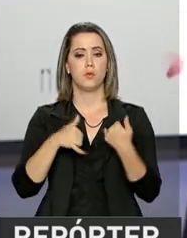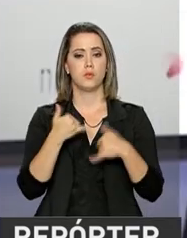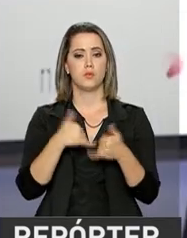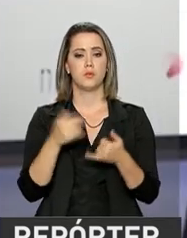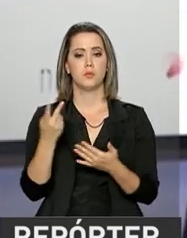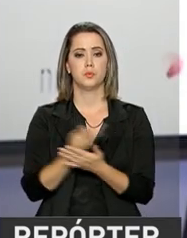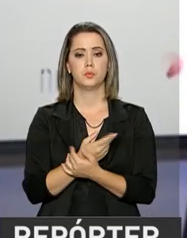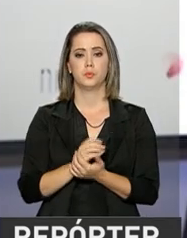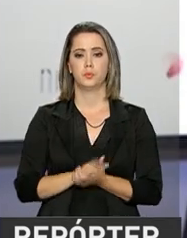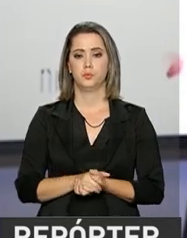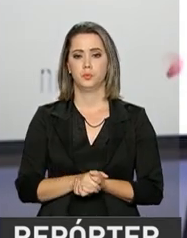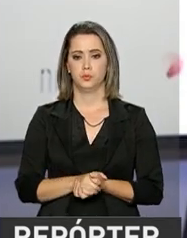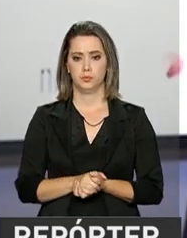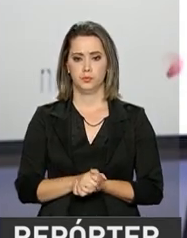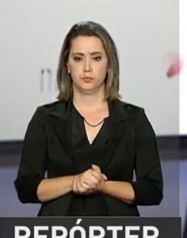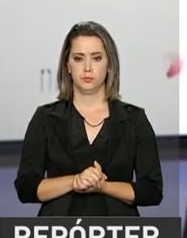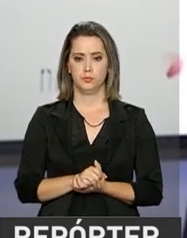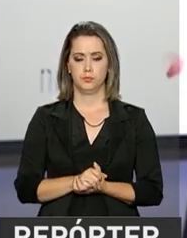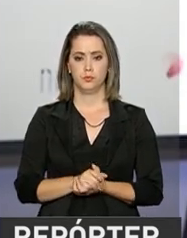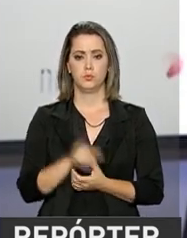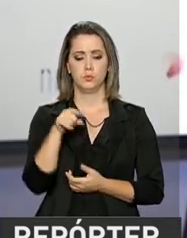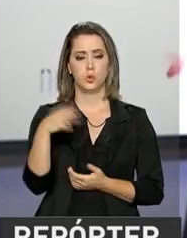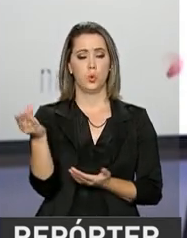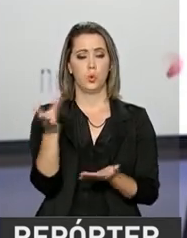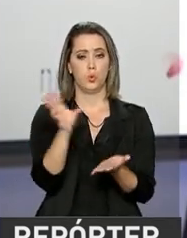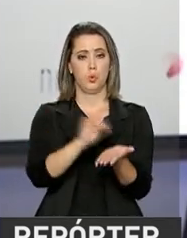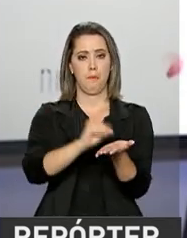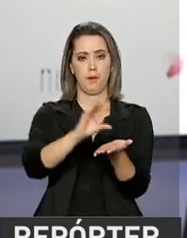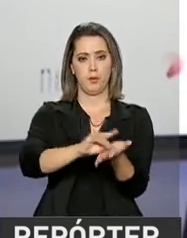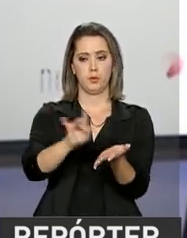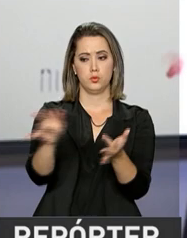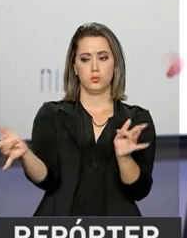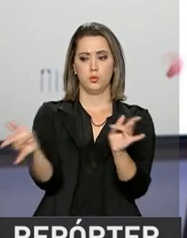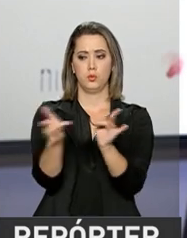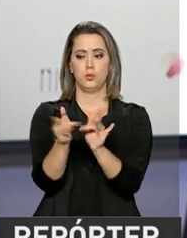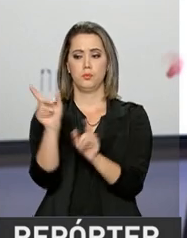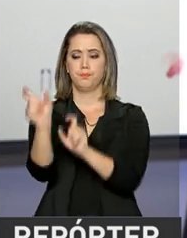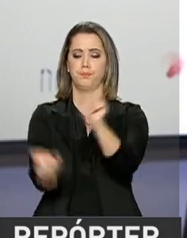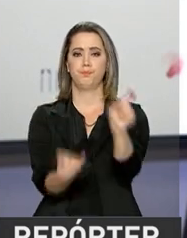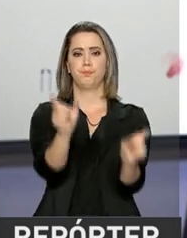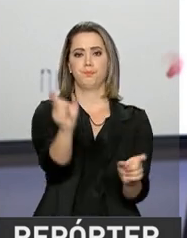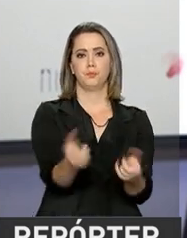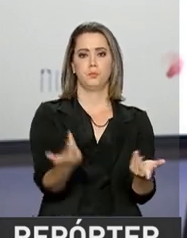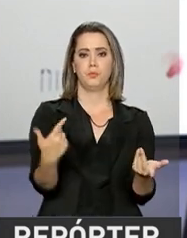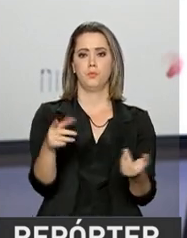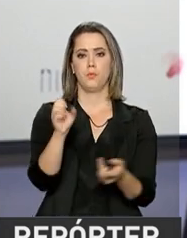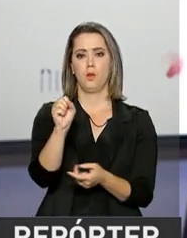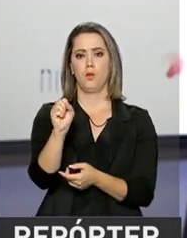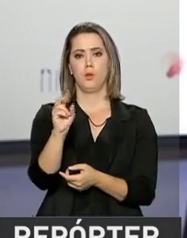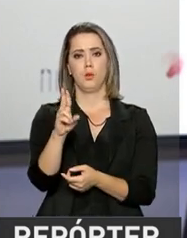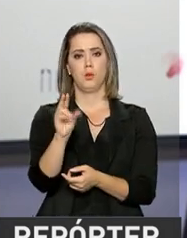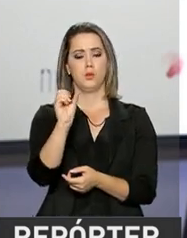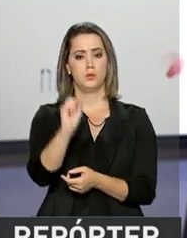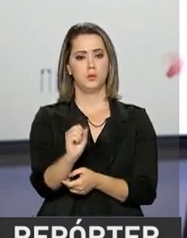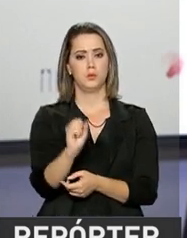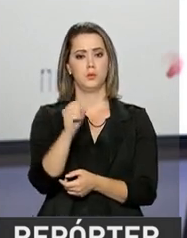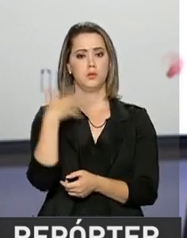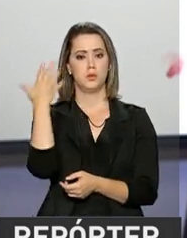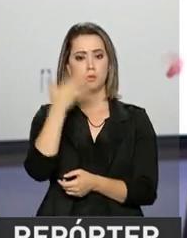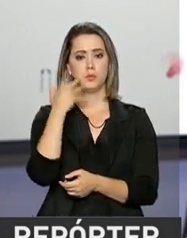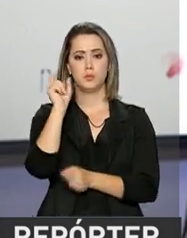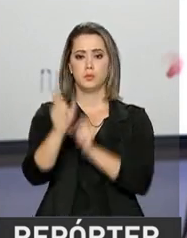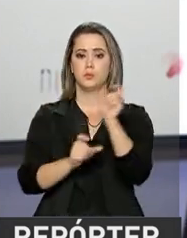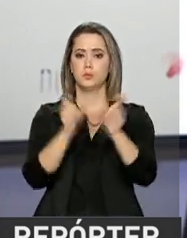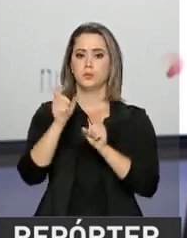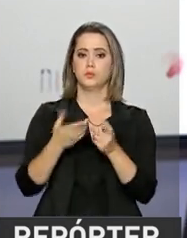o papel do novo aplicativo vai ser justamente conectar as pessoas com o SUS ou explicar a